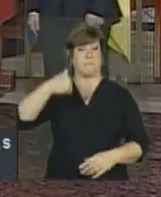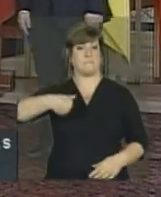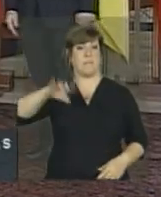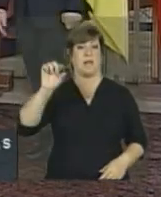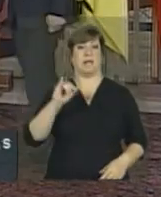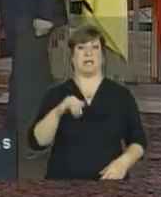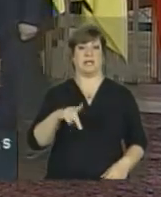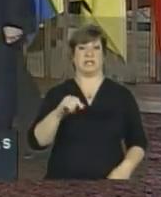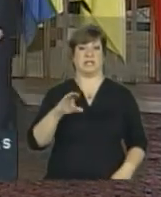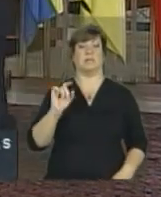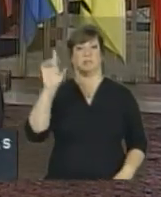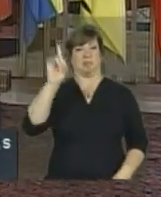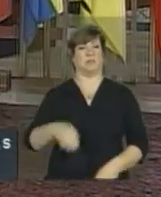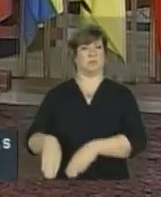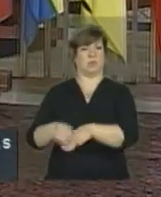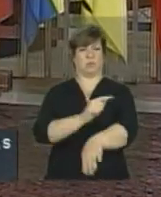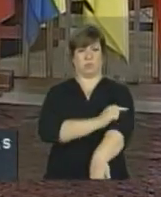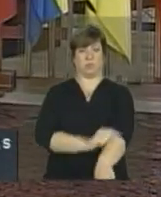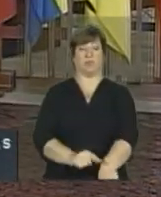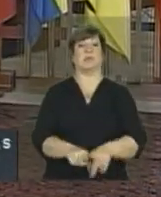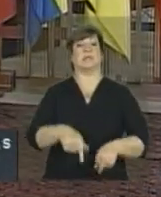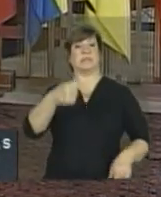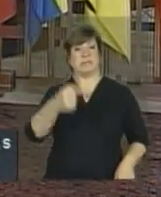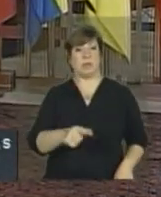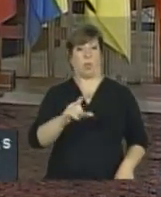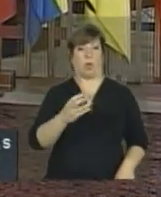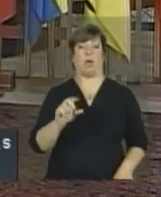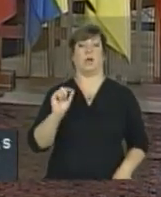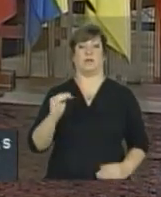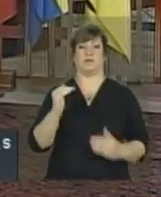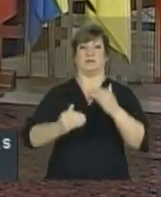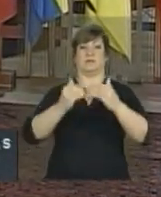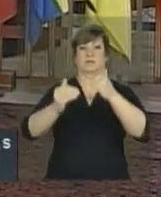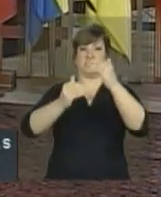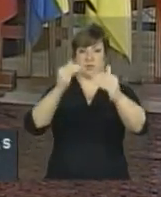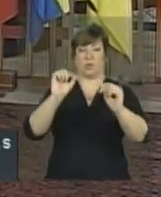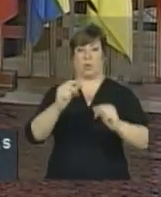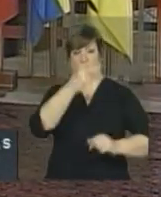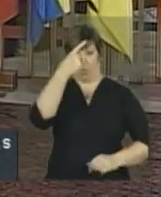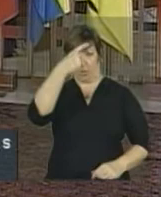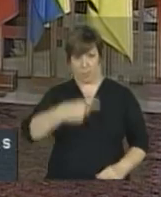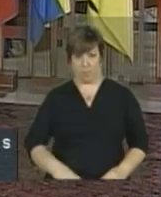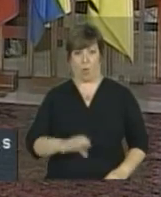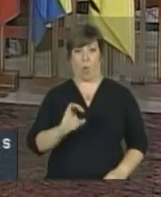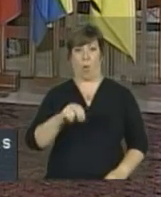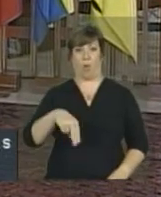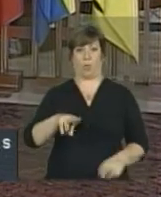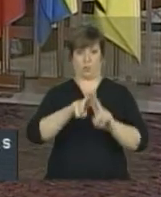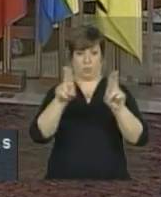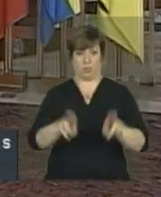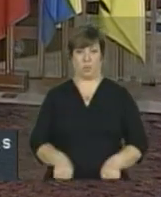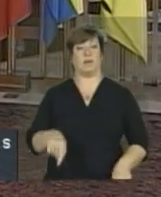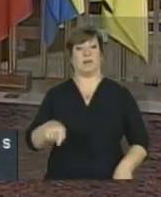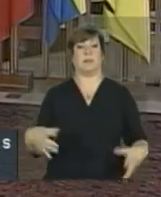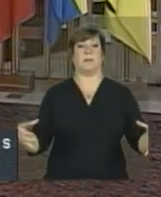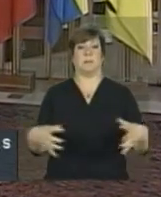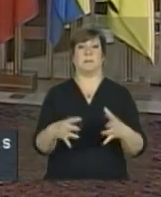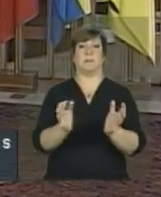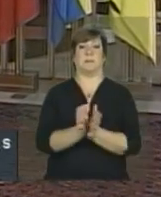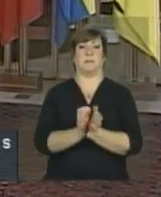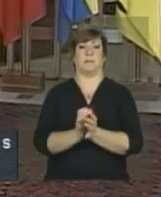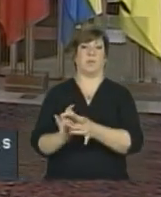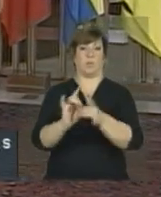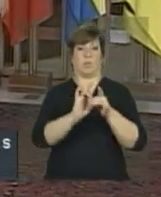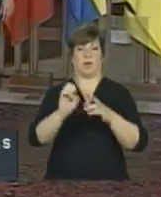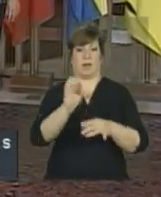de democracia e o 7º lugar no índice de desenvolvimento humano da ONU. Ele é membro da União